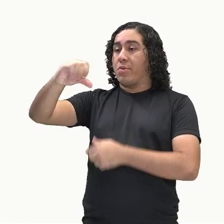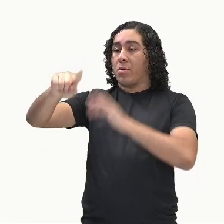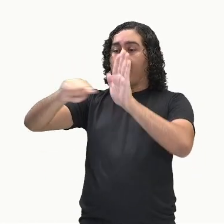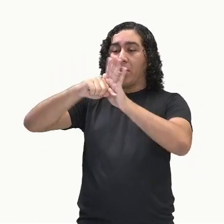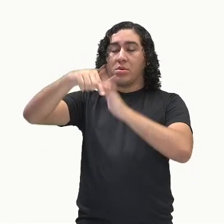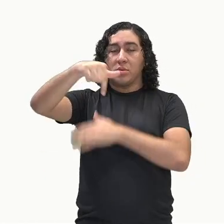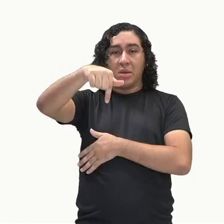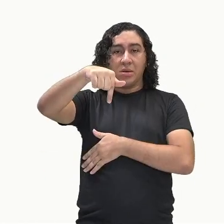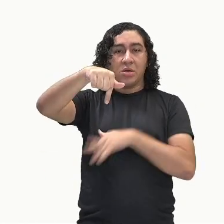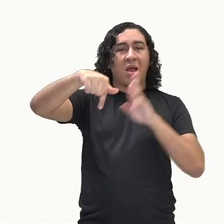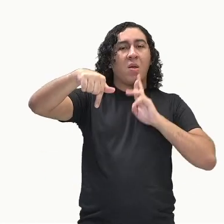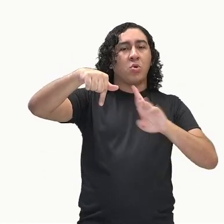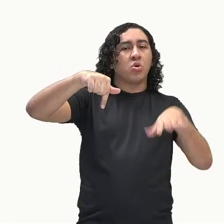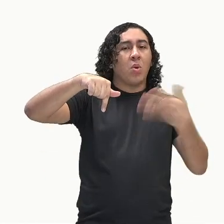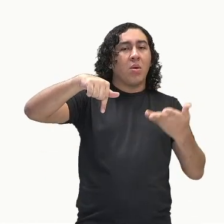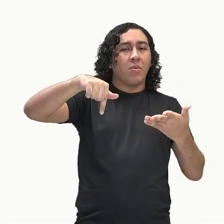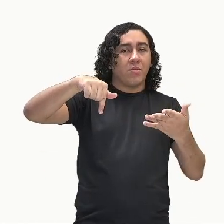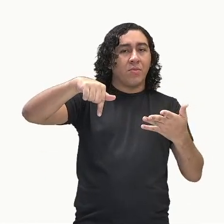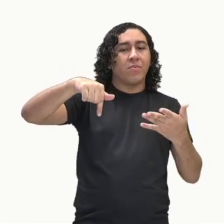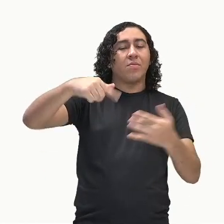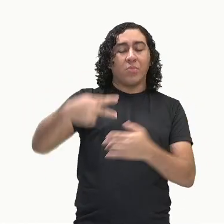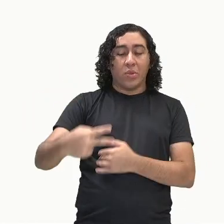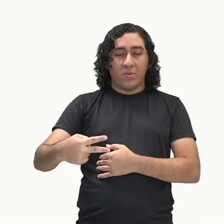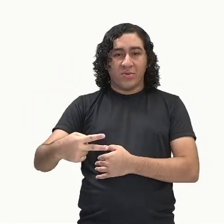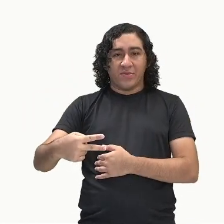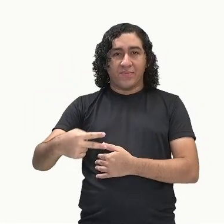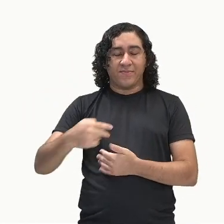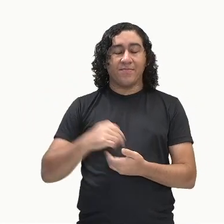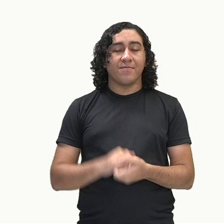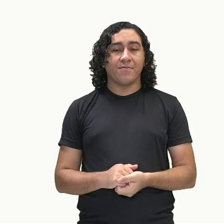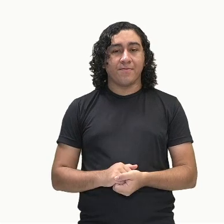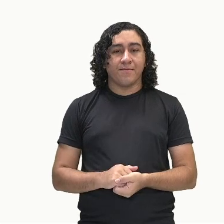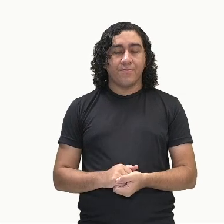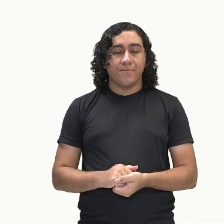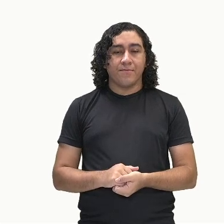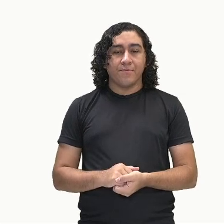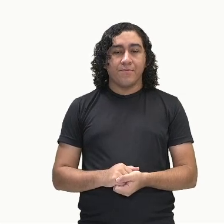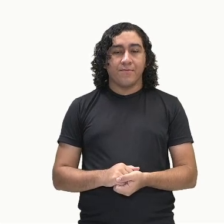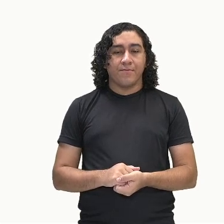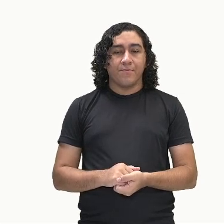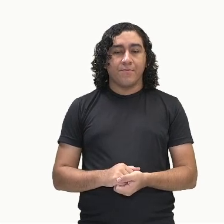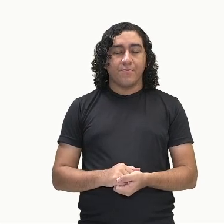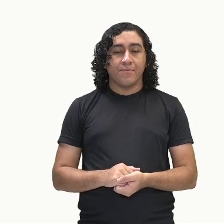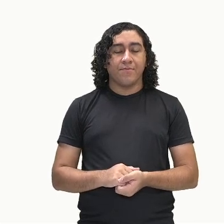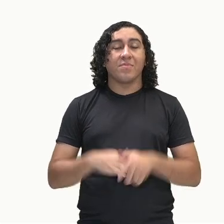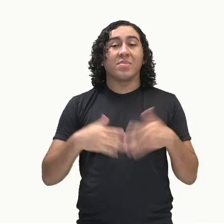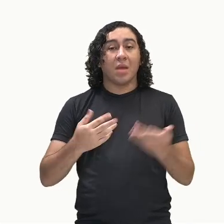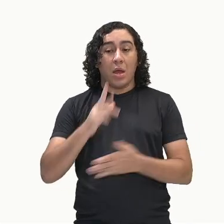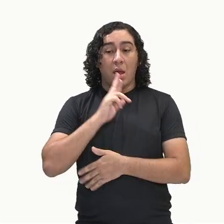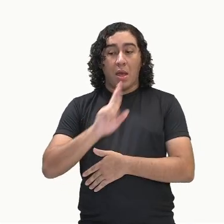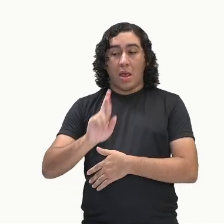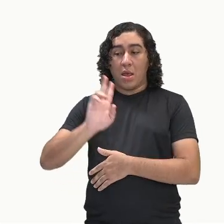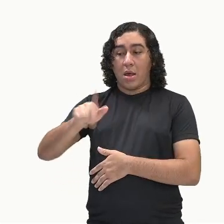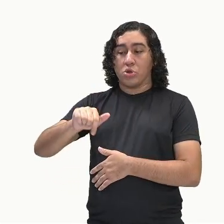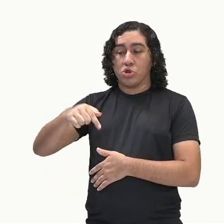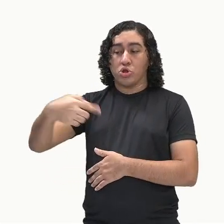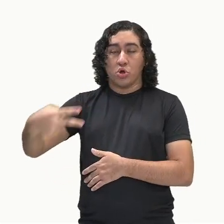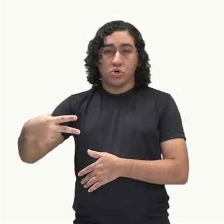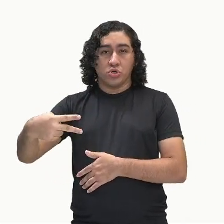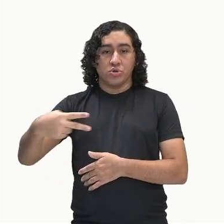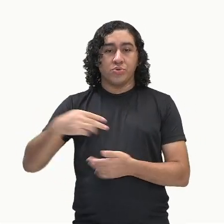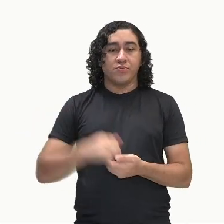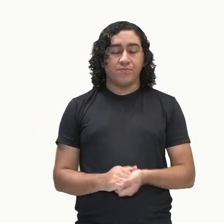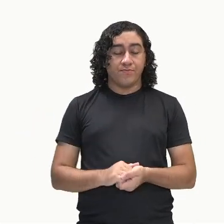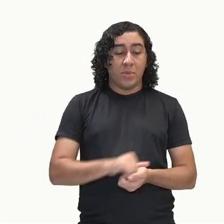menos 7, que vai dar 2, ok? Então a razão aqui nesse caso, ó, é 2. Então o